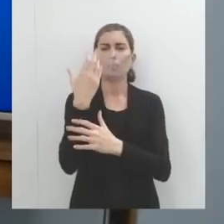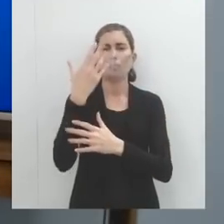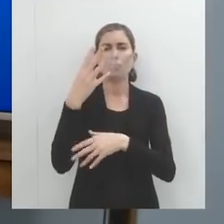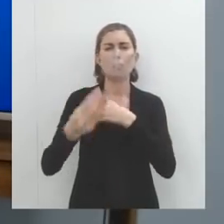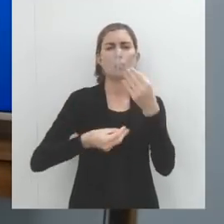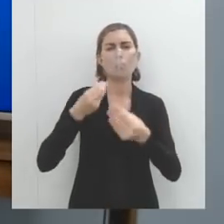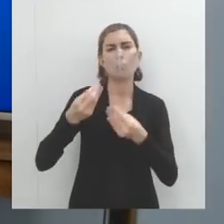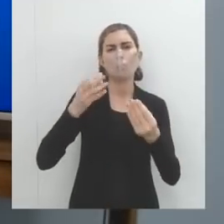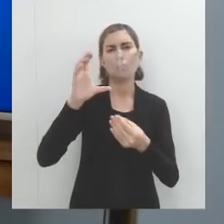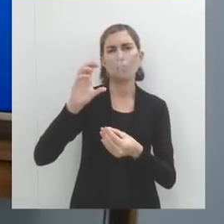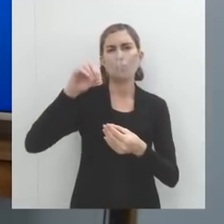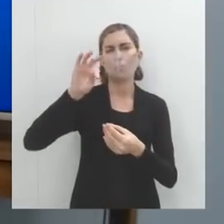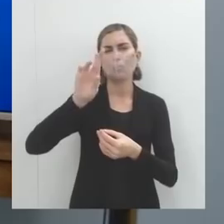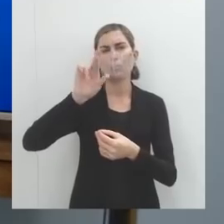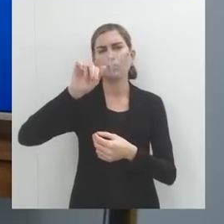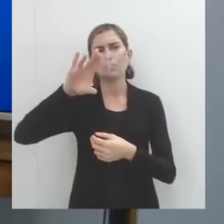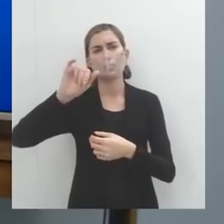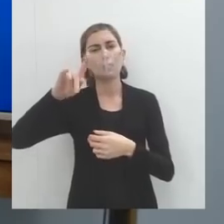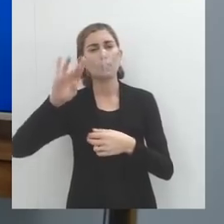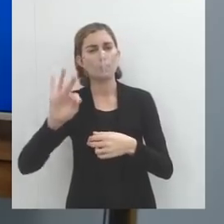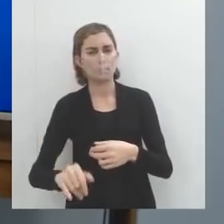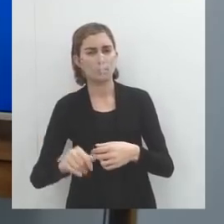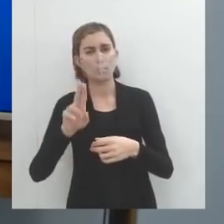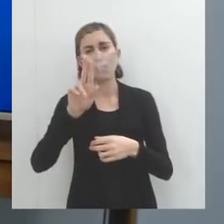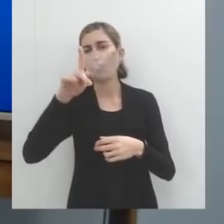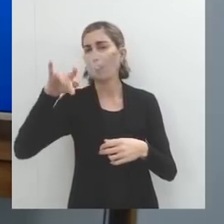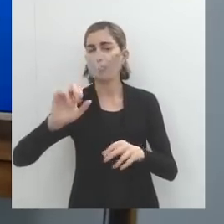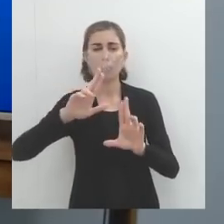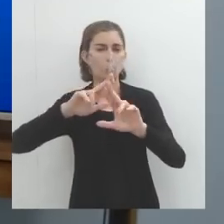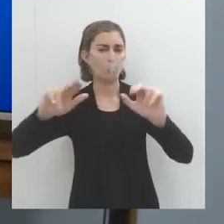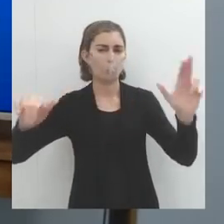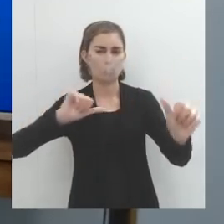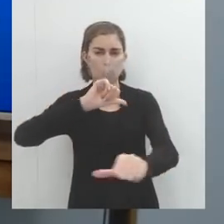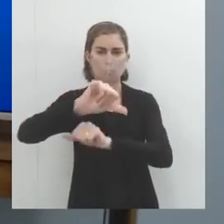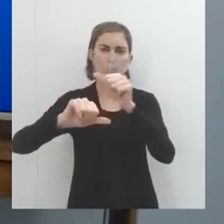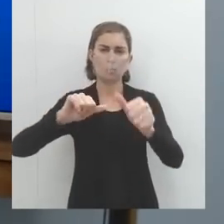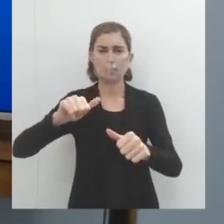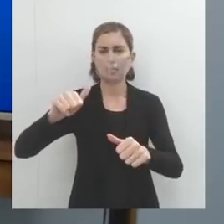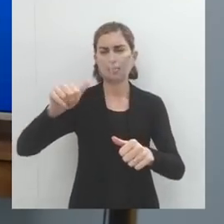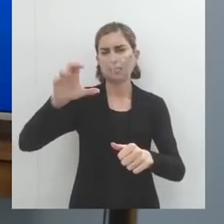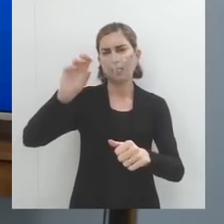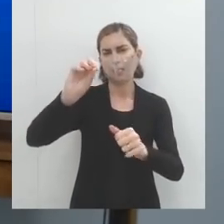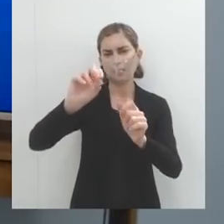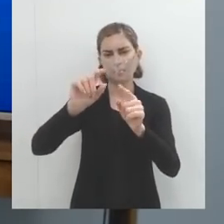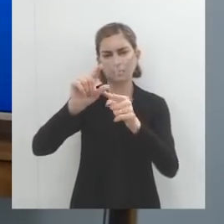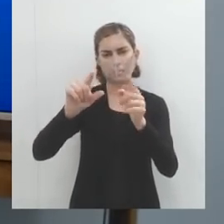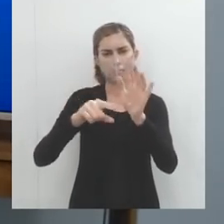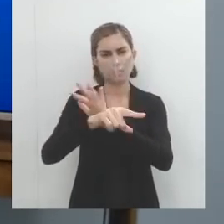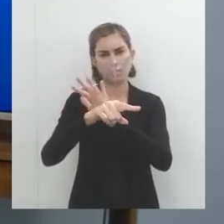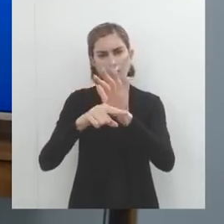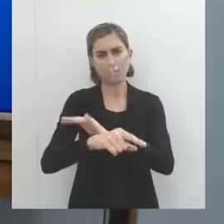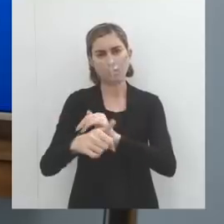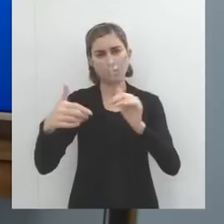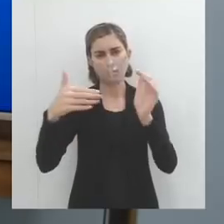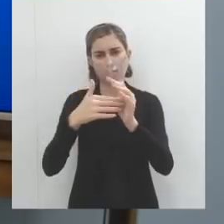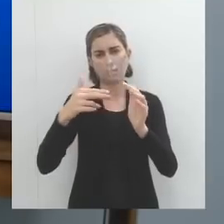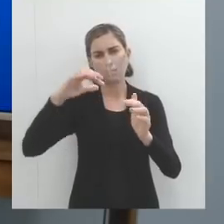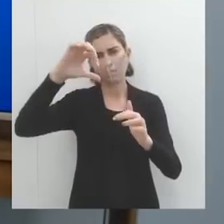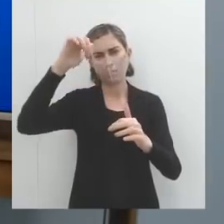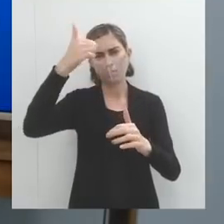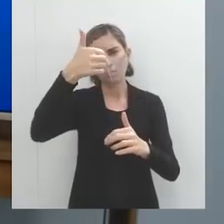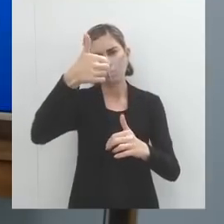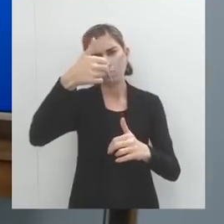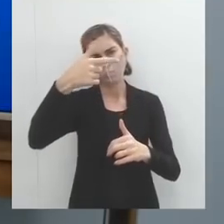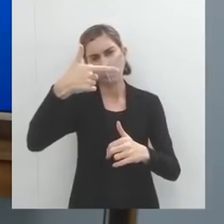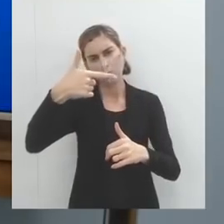meios contraceptivos. E assim, a UPE nunca mudou. Geralmente a 10ª questão da prova de biologia do seriado 2 sempre é